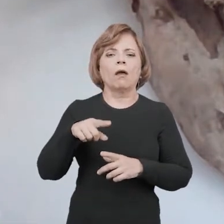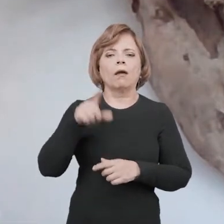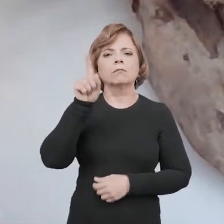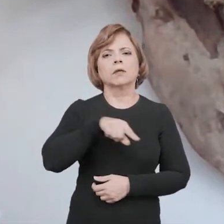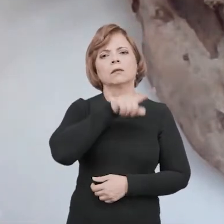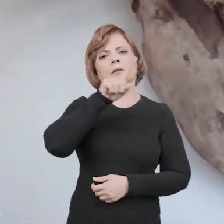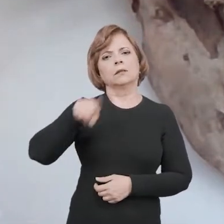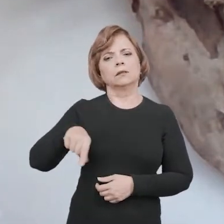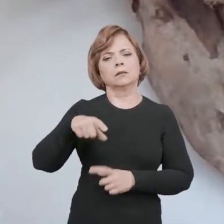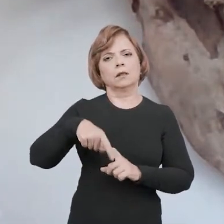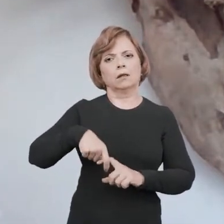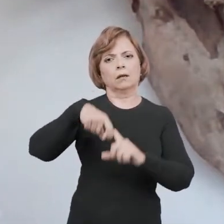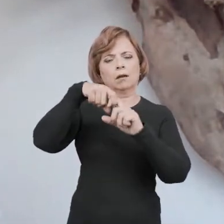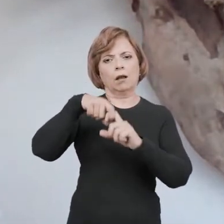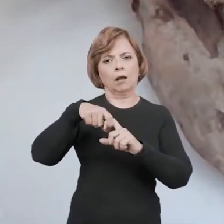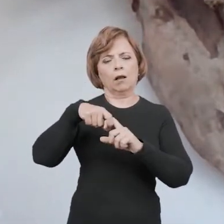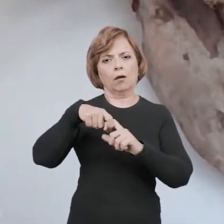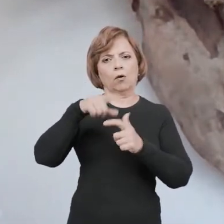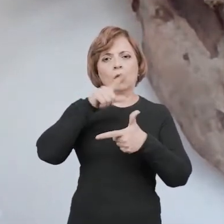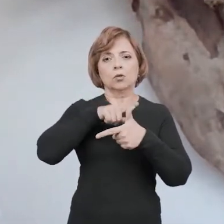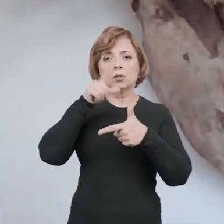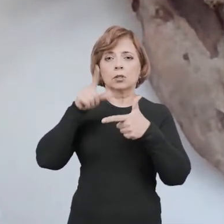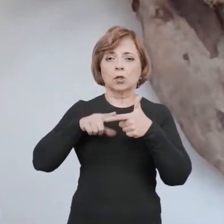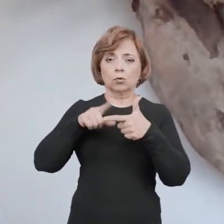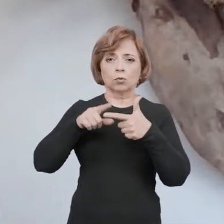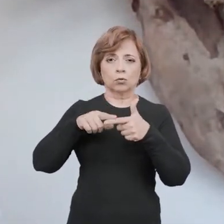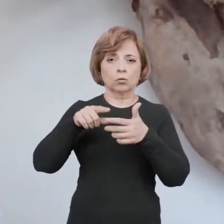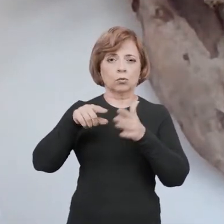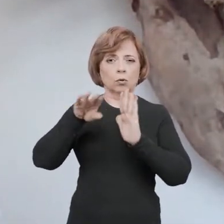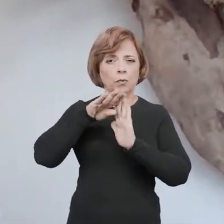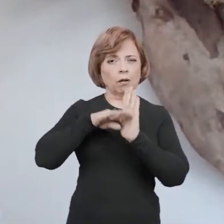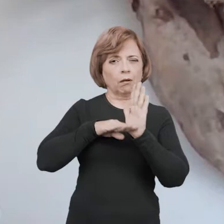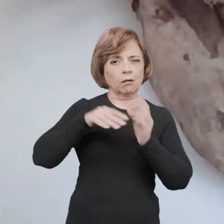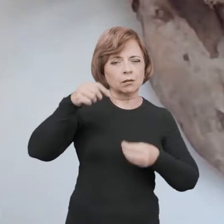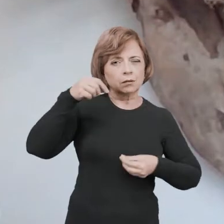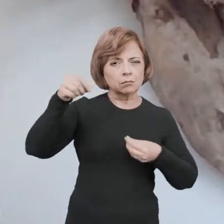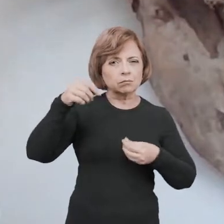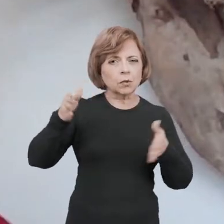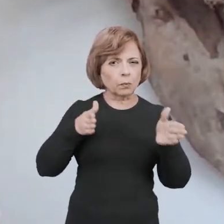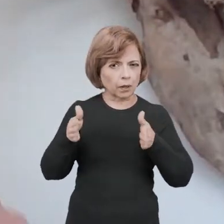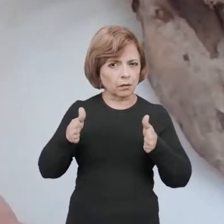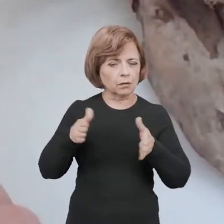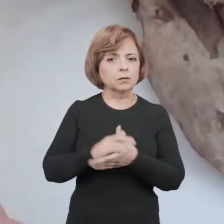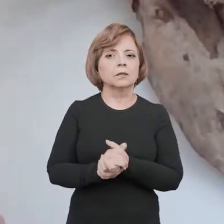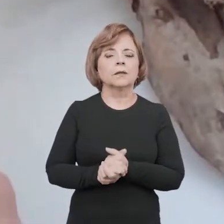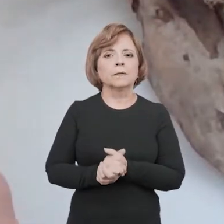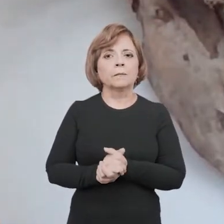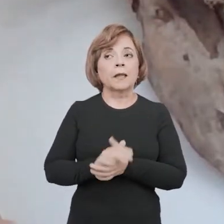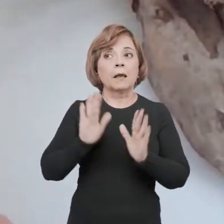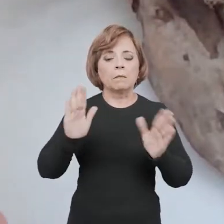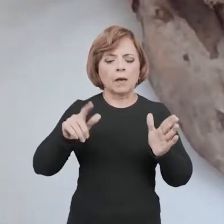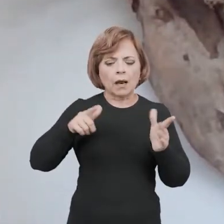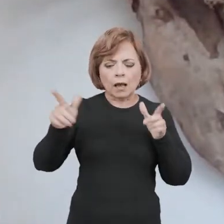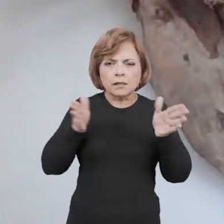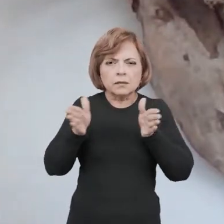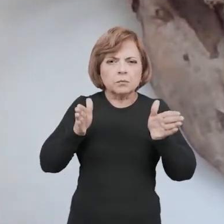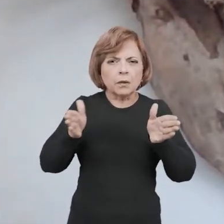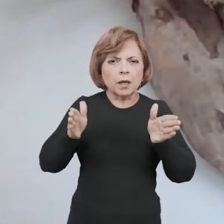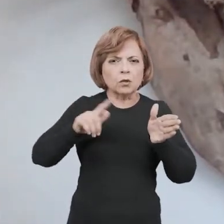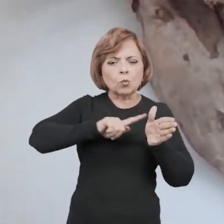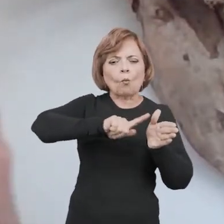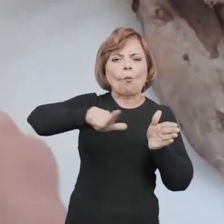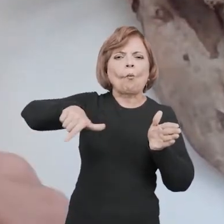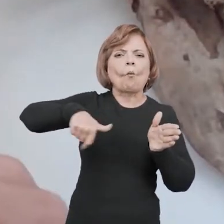que foi a de suspender aquela segunda etapa de um planejamento estratégico mas para que não ficasse um vácuo, para que